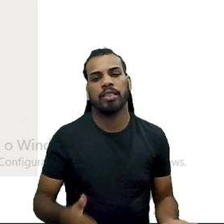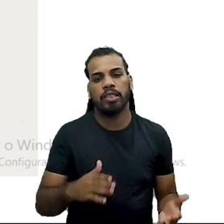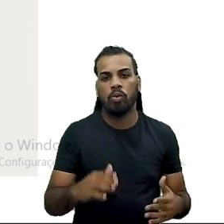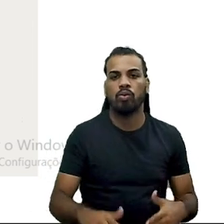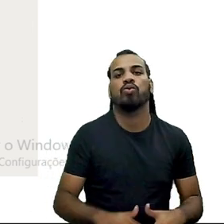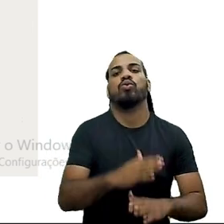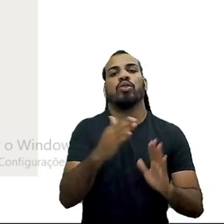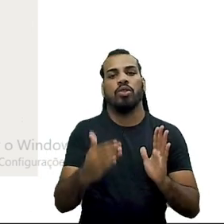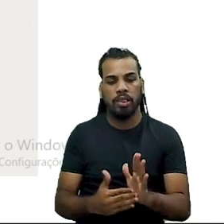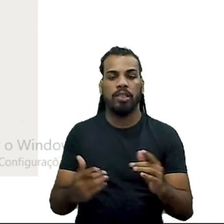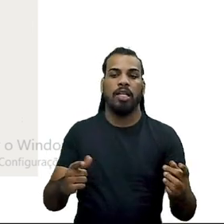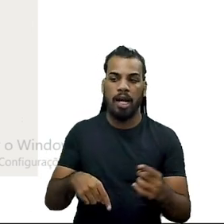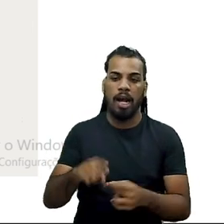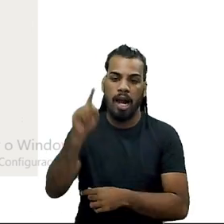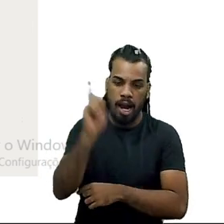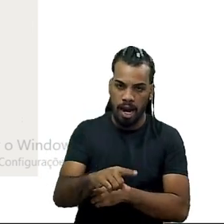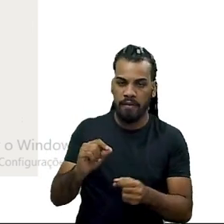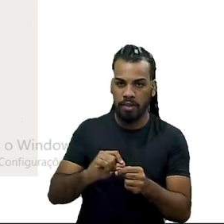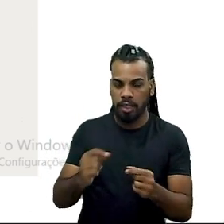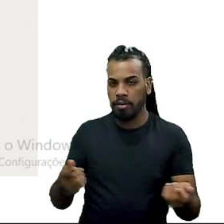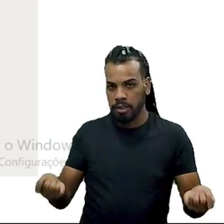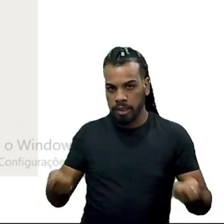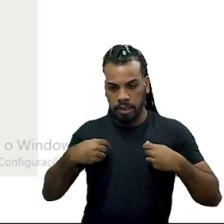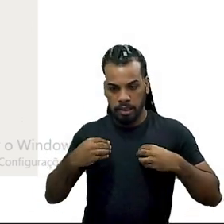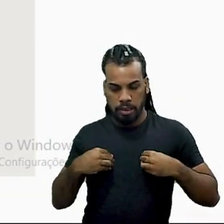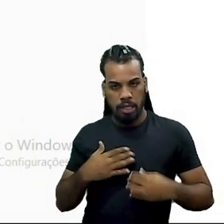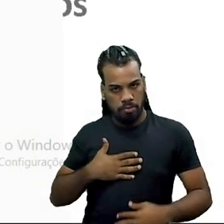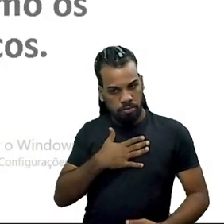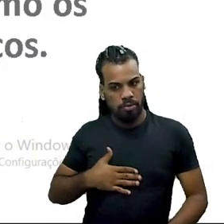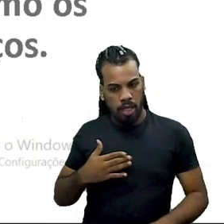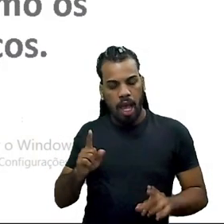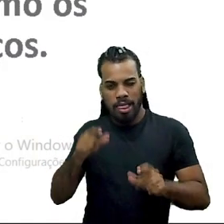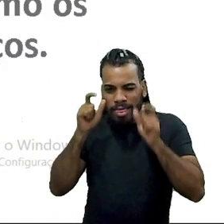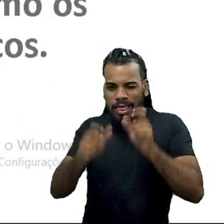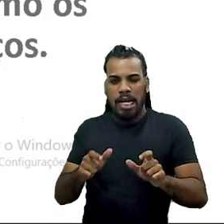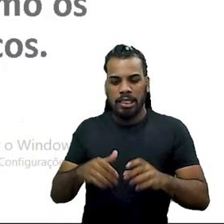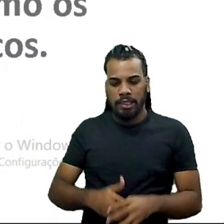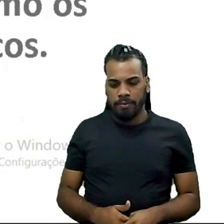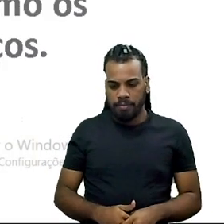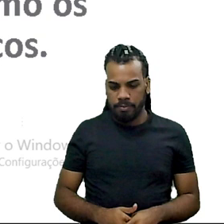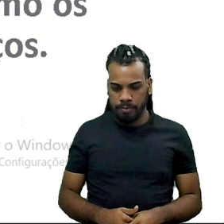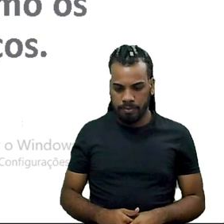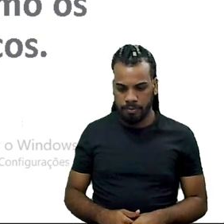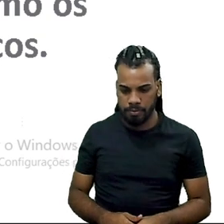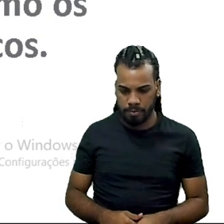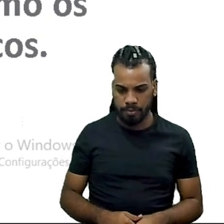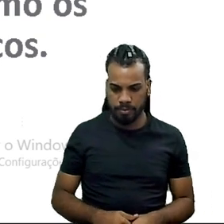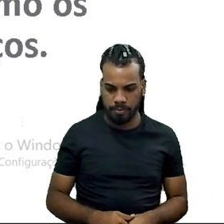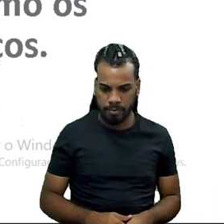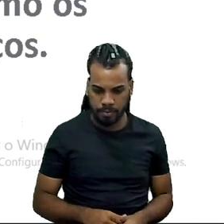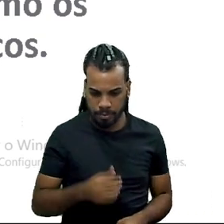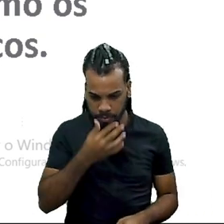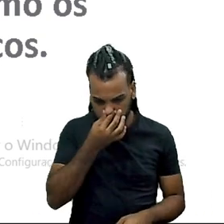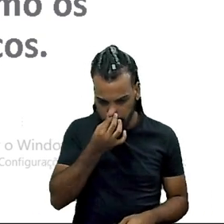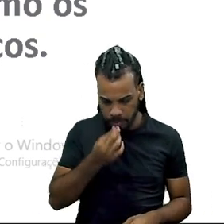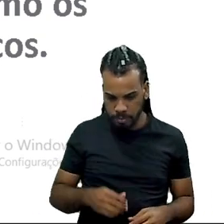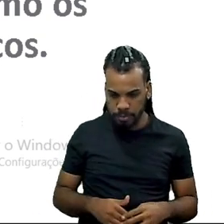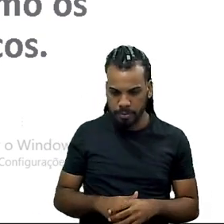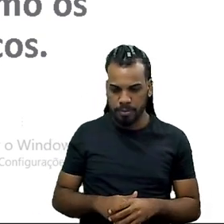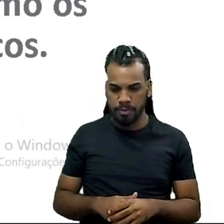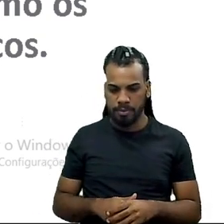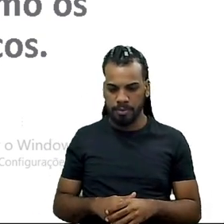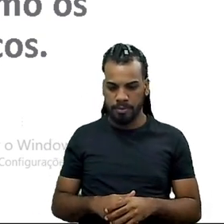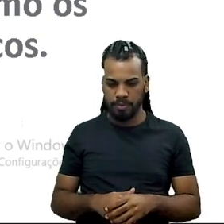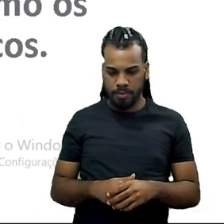isso, essa ferramenta, ela possibilita. É muito interessante. E aí chegamos ao ponto de equilíbrio, só para revisar